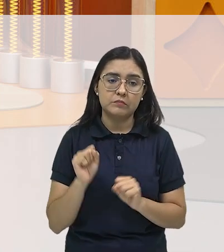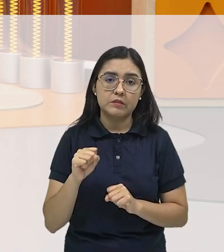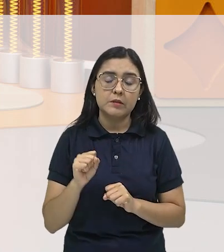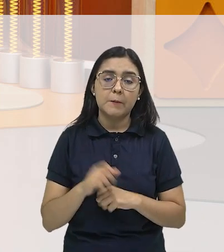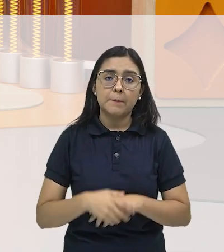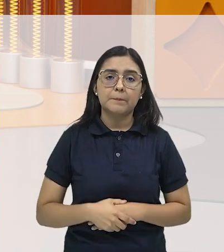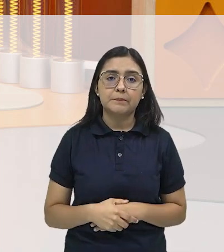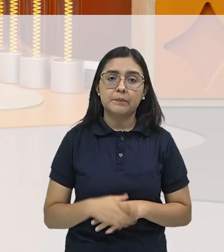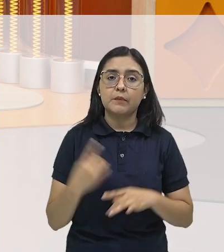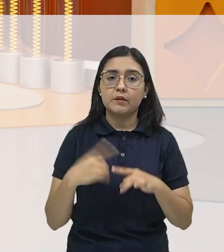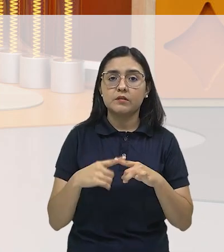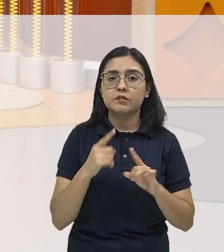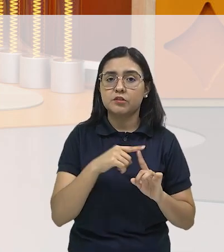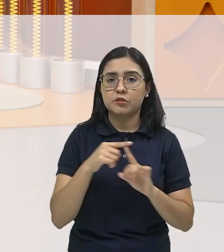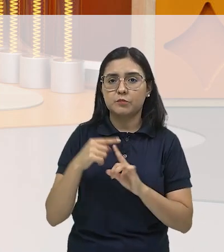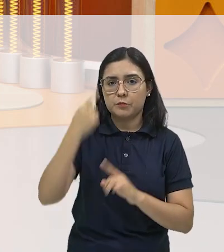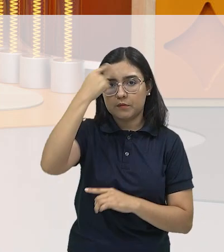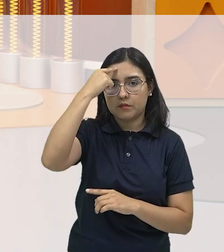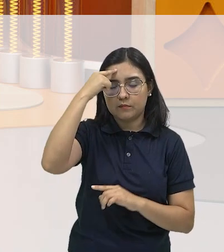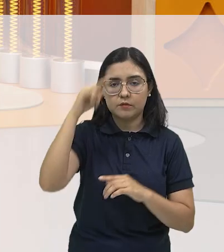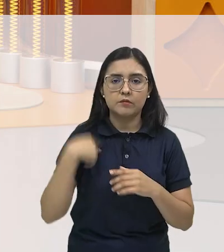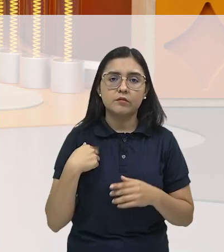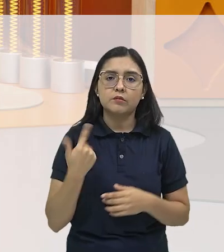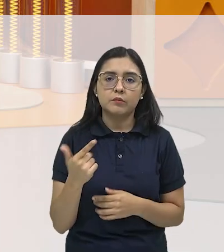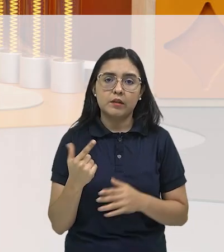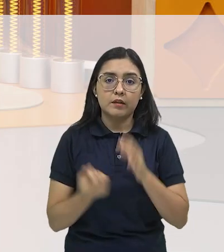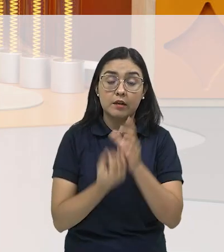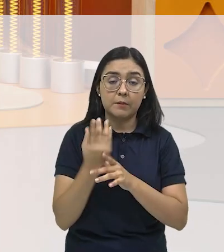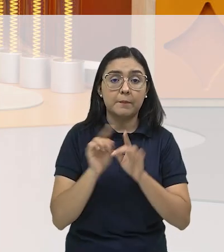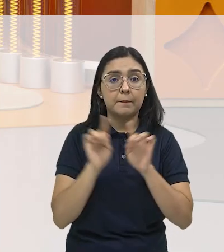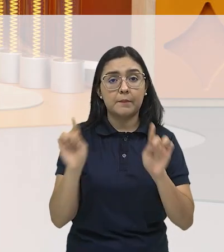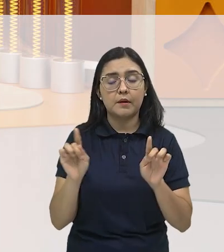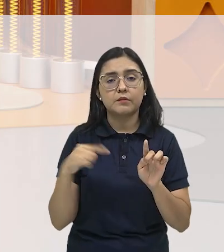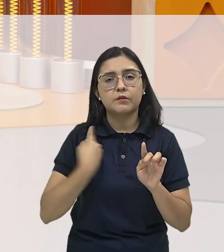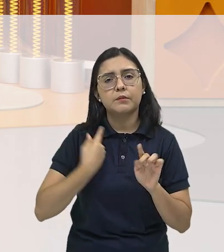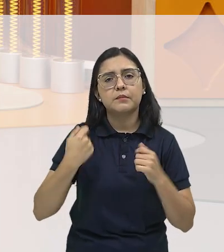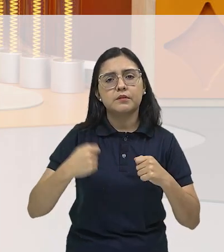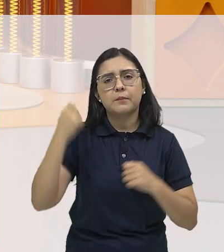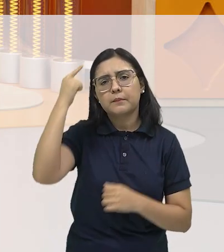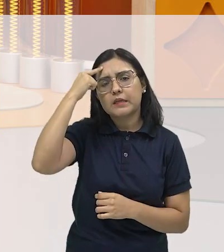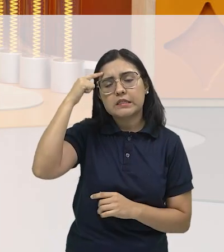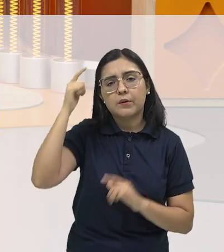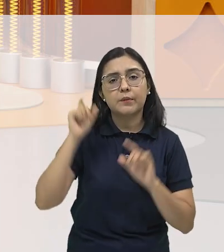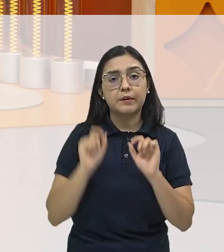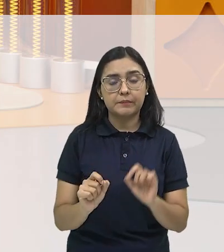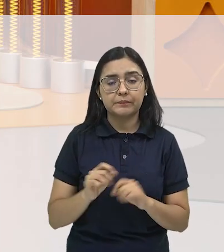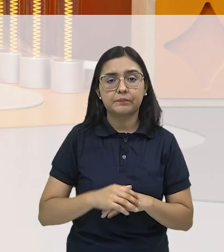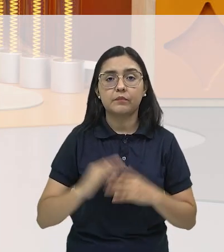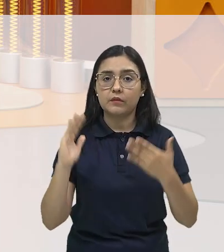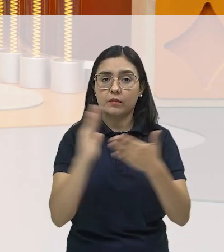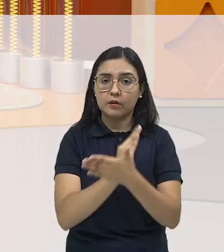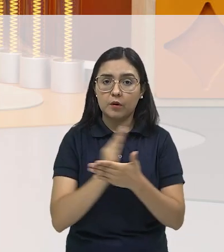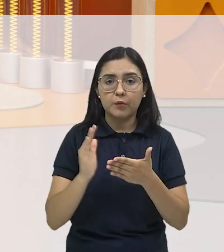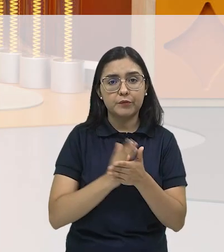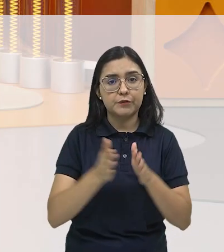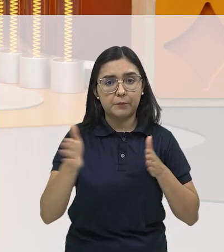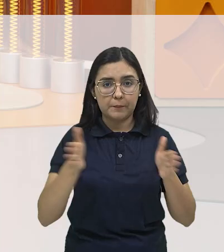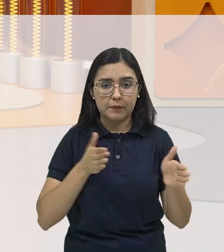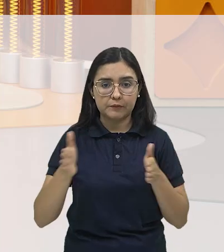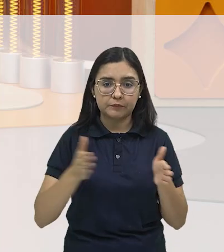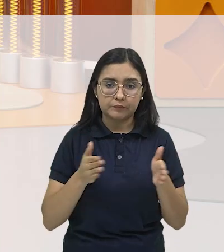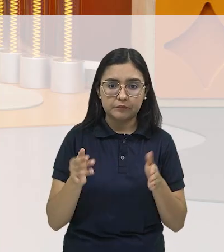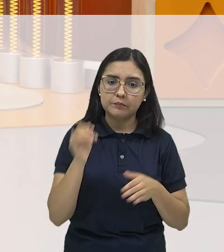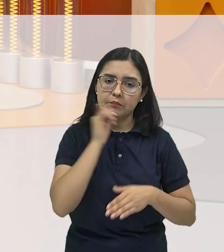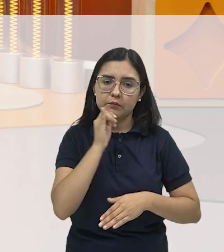Senão esse tipo de pensamento não tinha surgido. No entanto, nós temos que pensar que, por exemplo, em alguns períodos, como